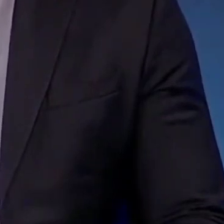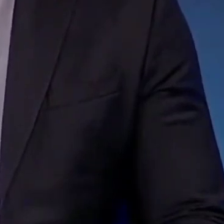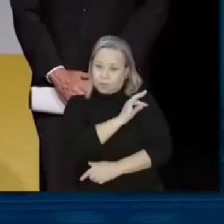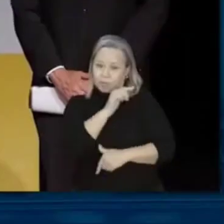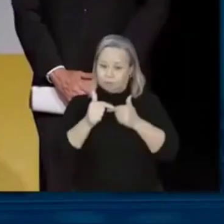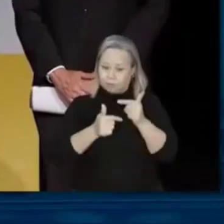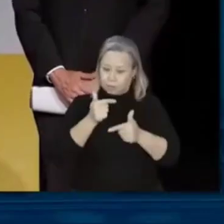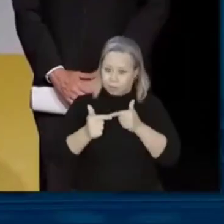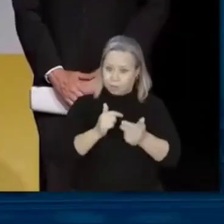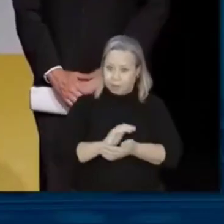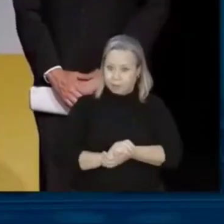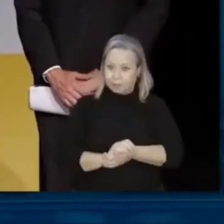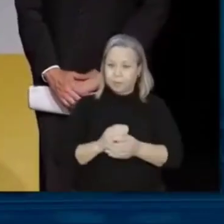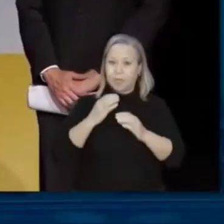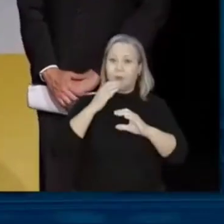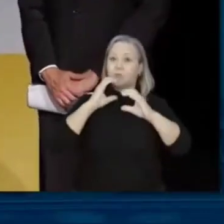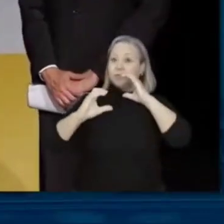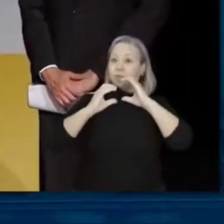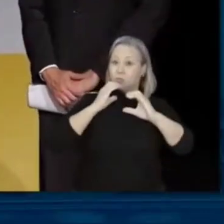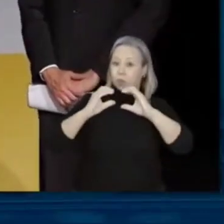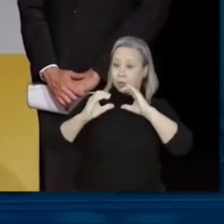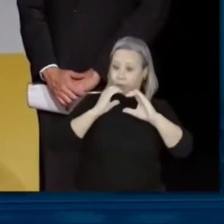Costa. Comunicação.